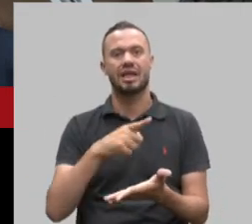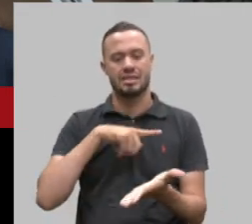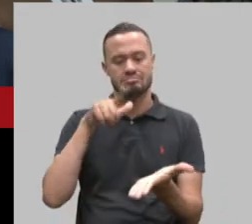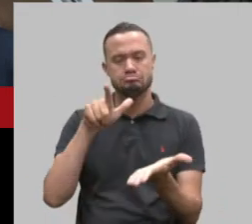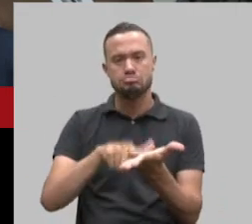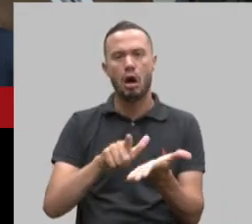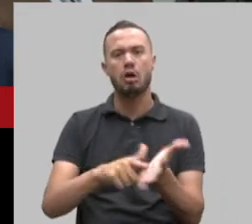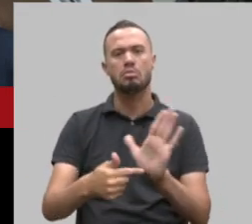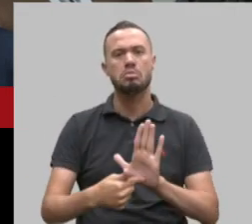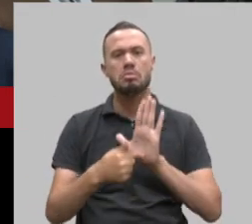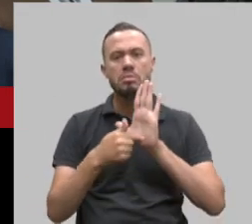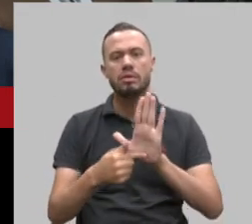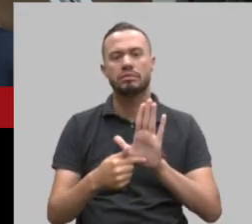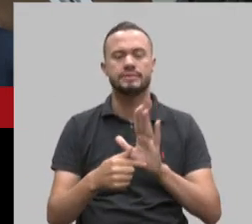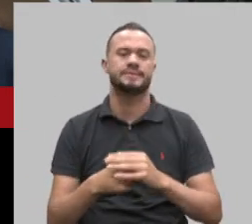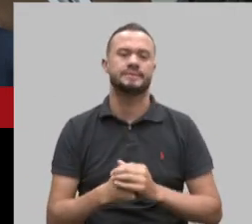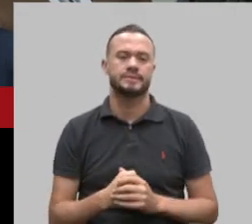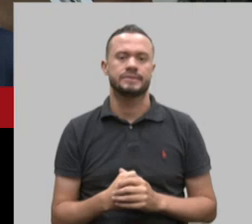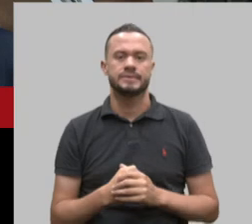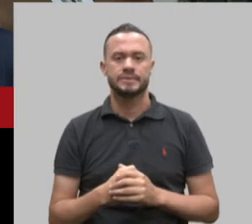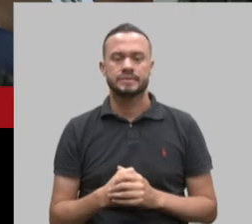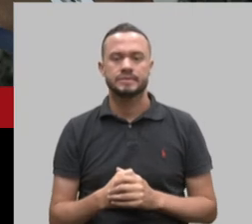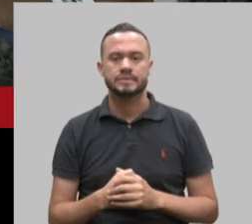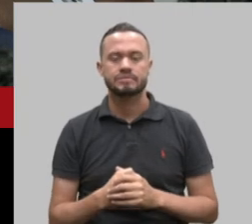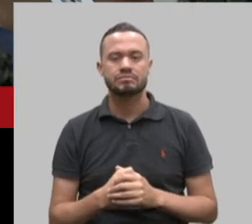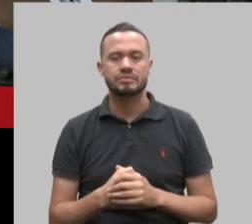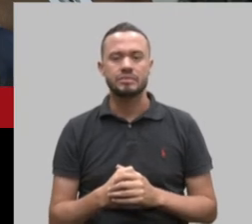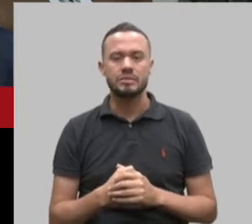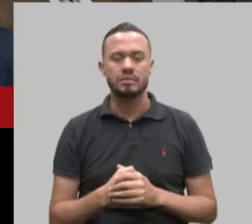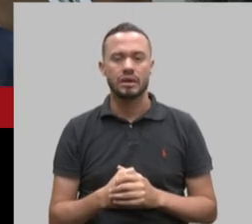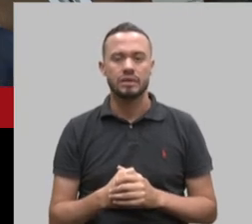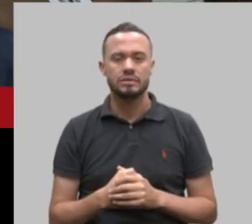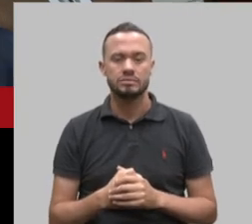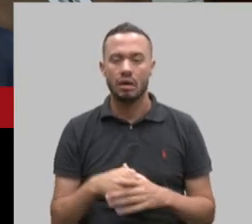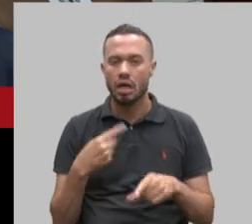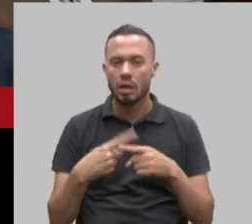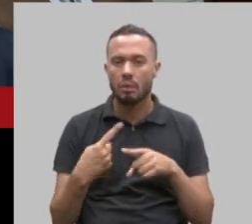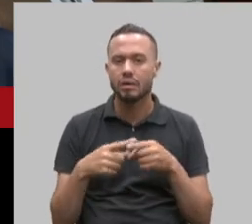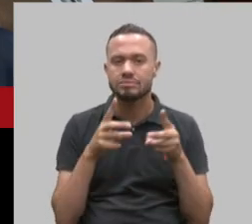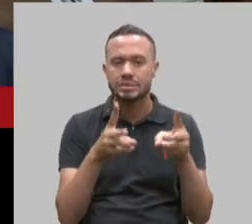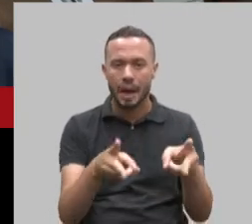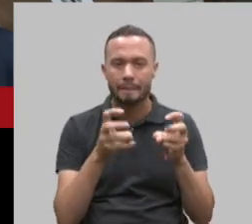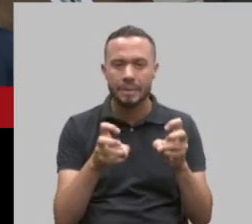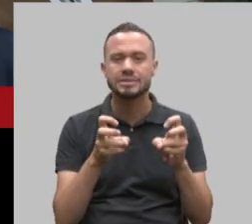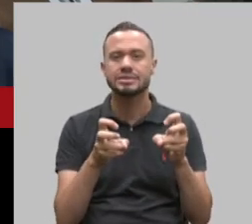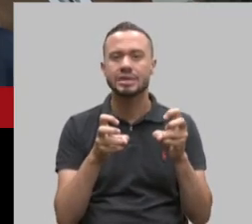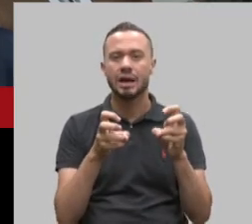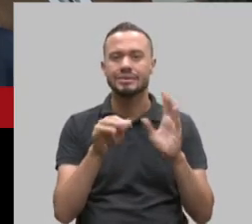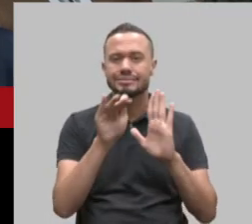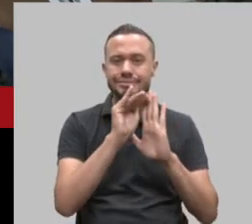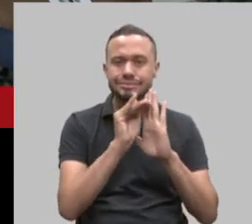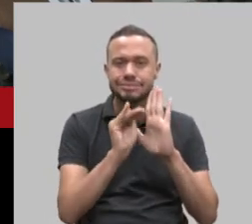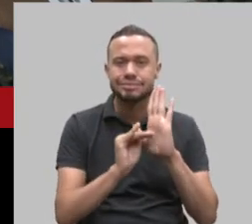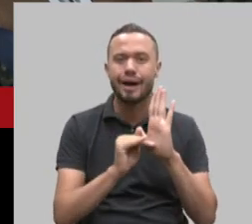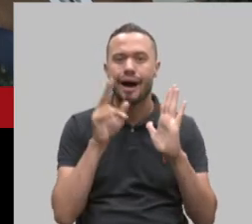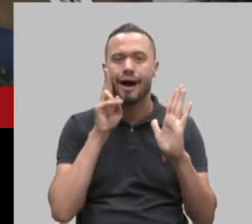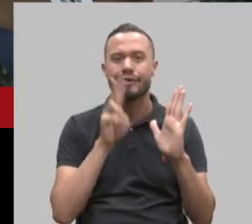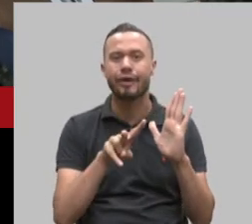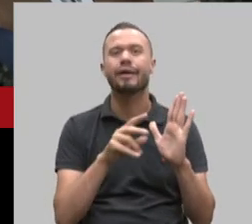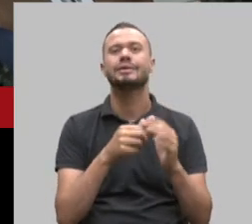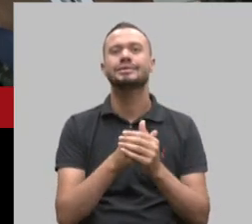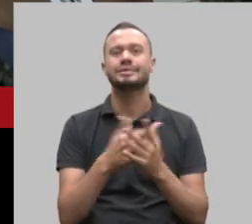porque eh você vê por dados que a nossa geração é a geração que teve mais